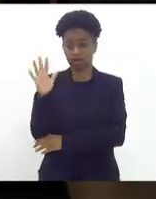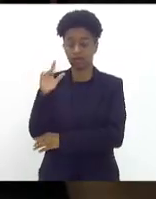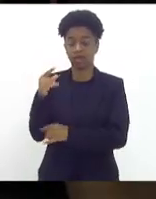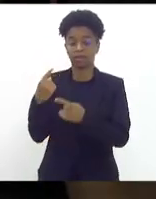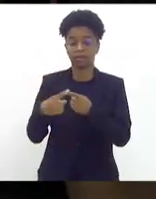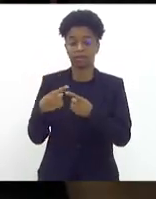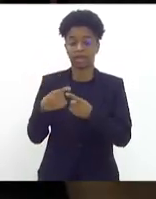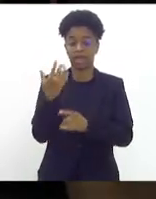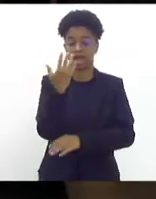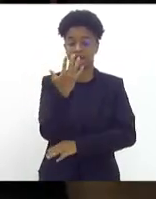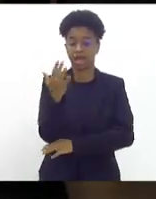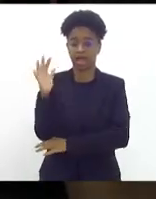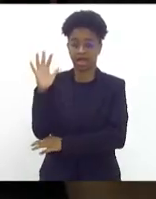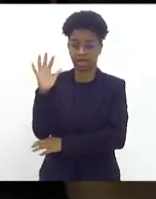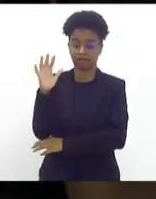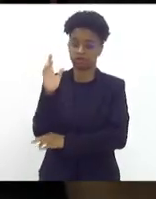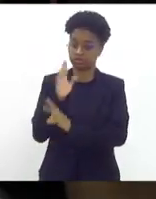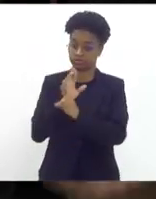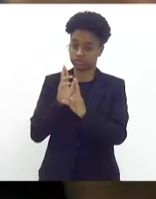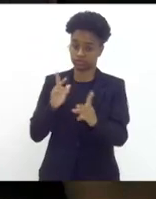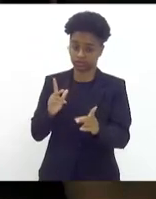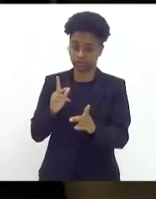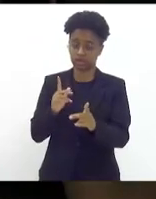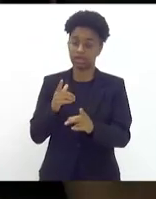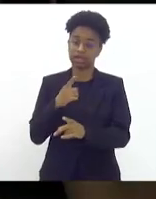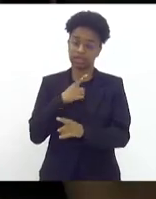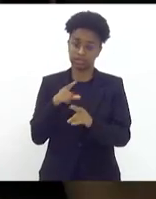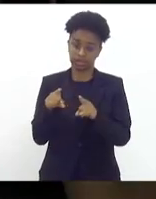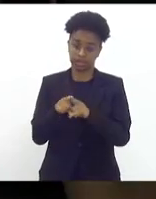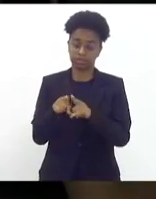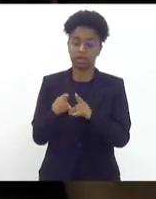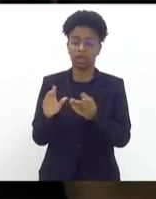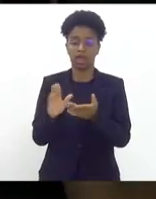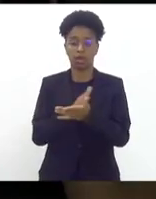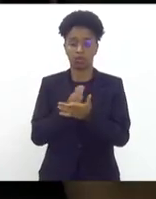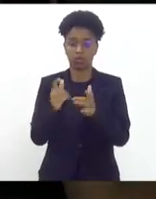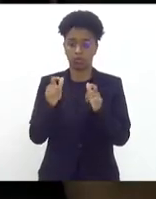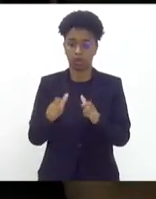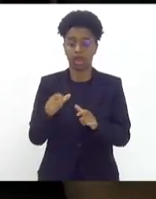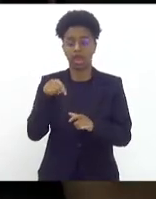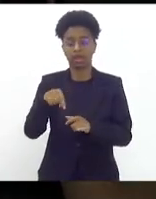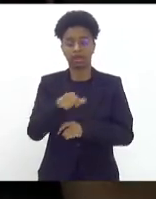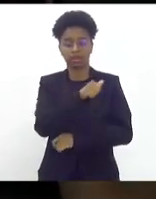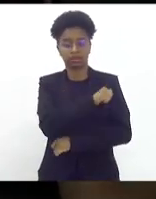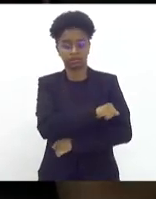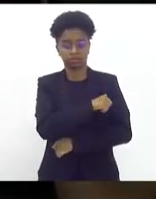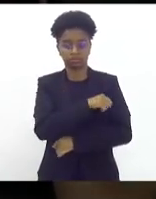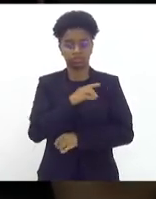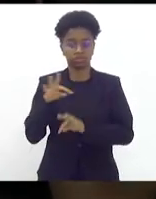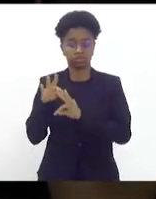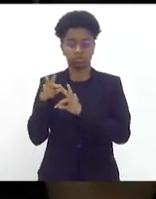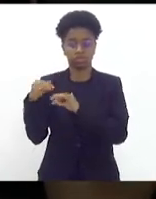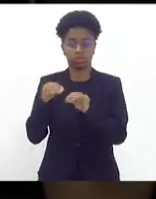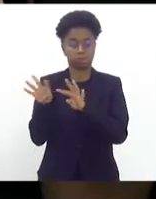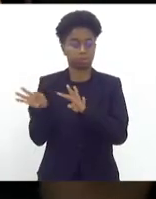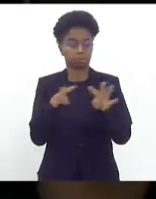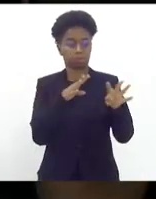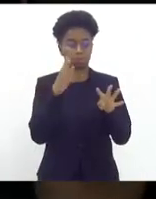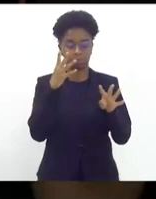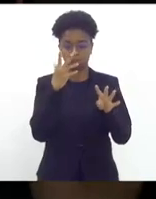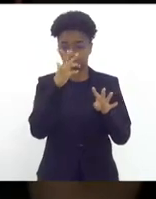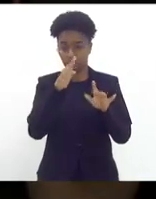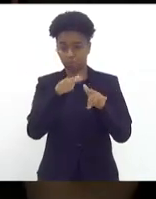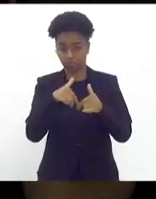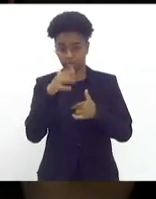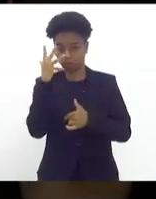uma árvore exótica. Tem, inclusive, em alguns pontos no Rio de Janeiro, chama atenção pela sua beleza.